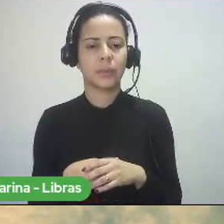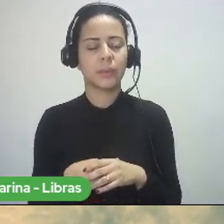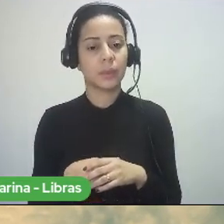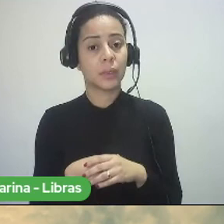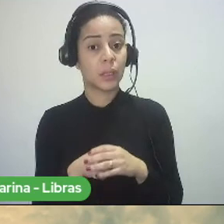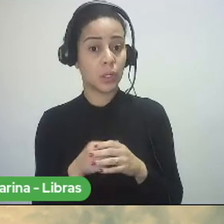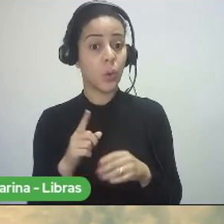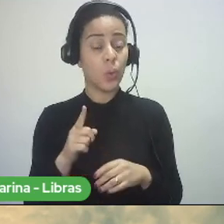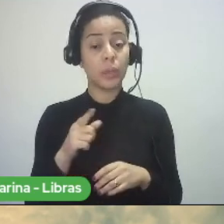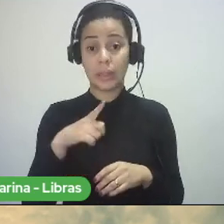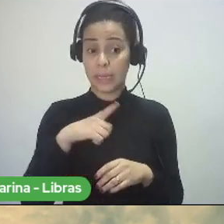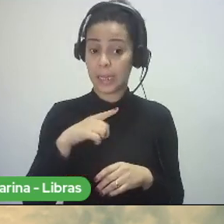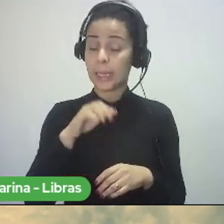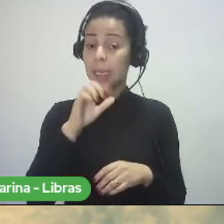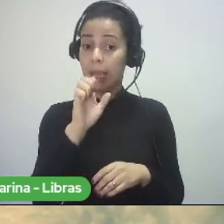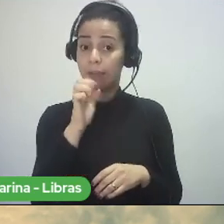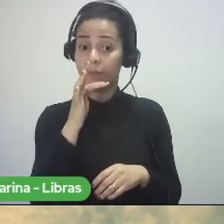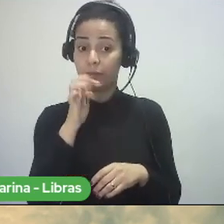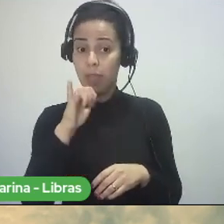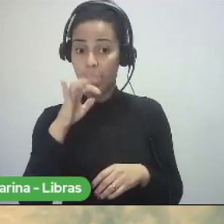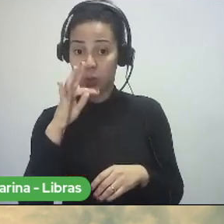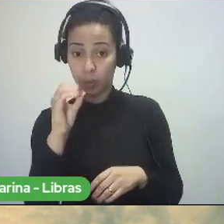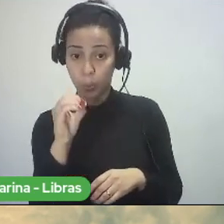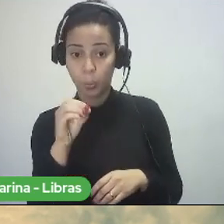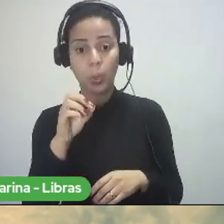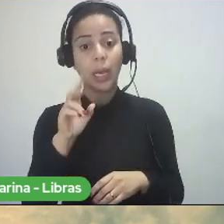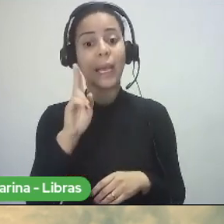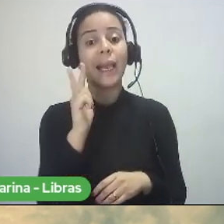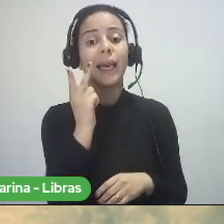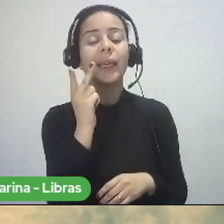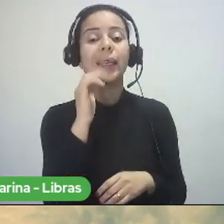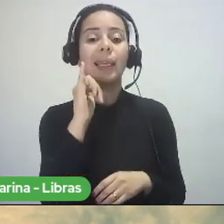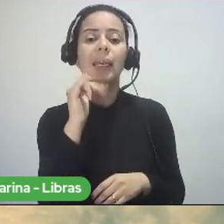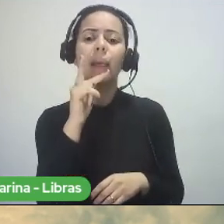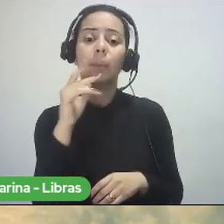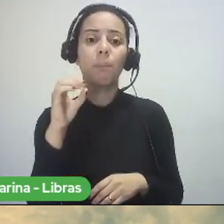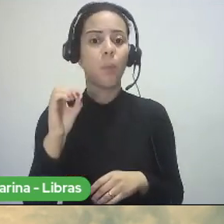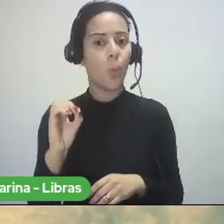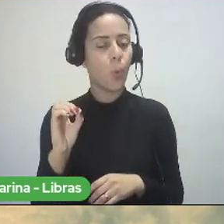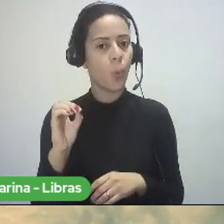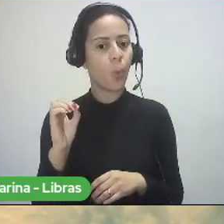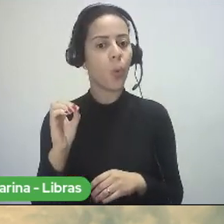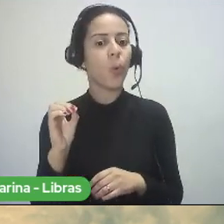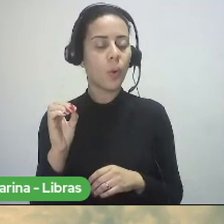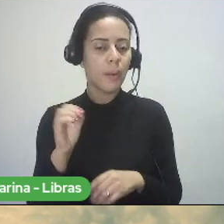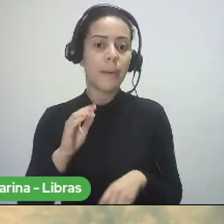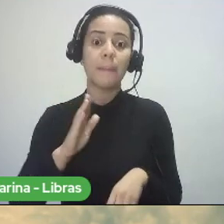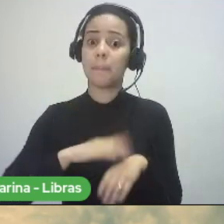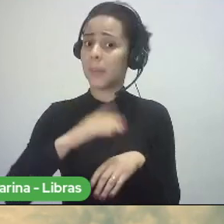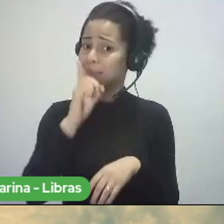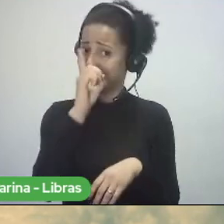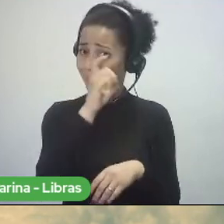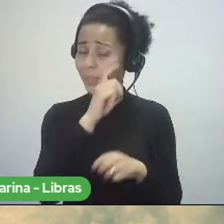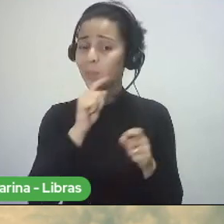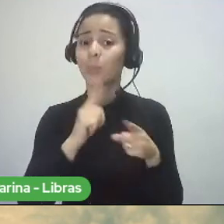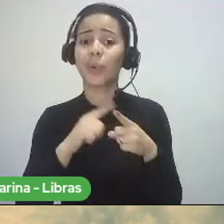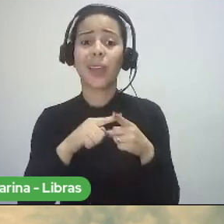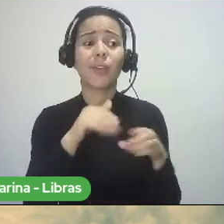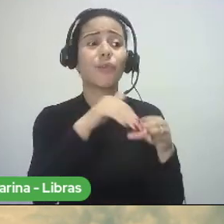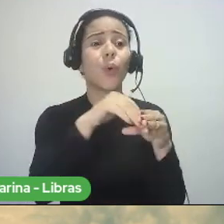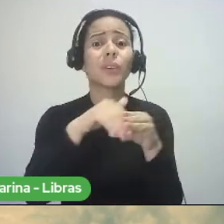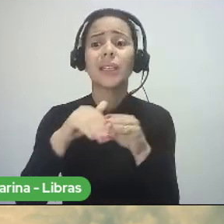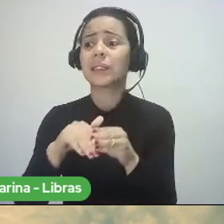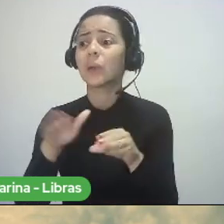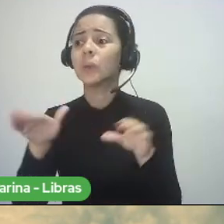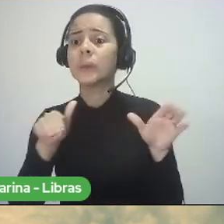Ripple fica muito aumentado e a gente tem que tomar muito cuidado, principalmente quando a gente está fazendo votação e quando a gente está fazendo